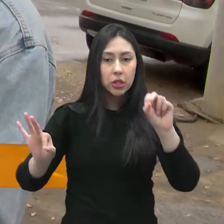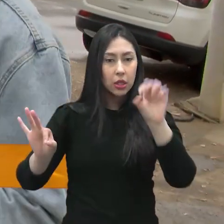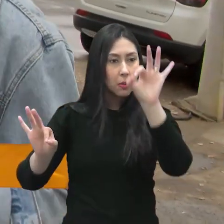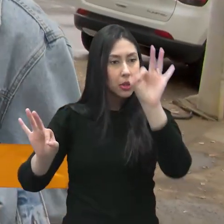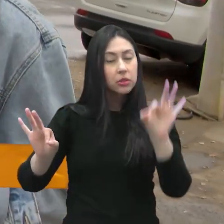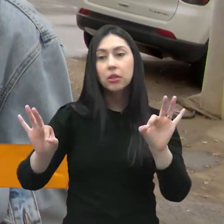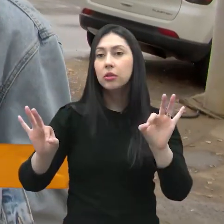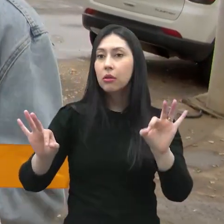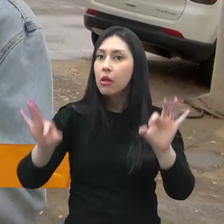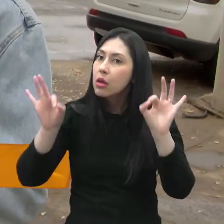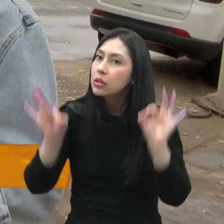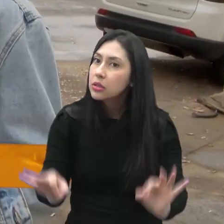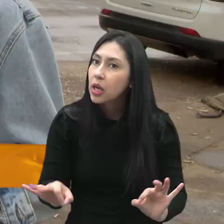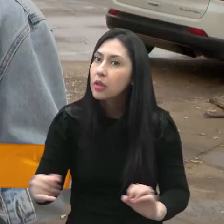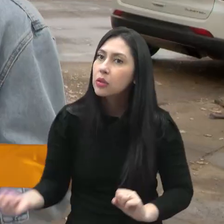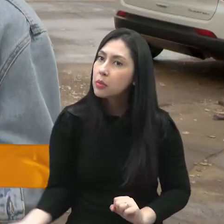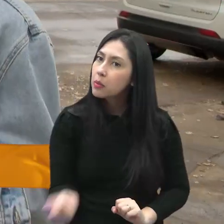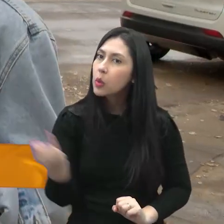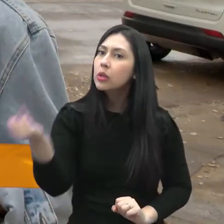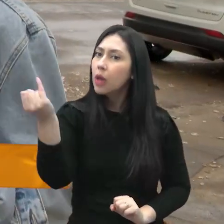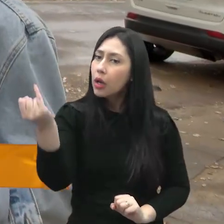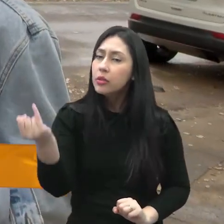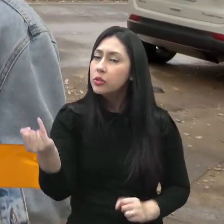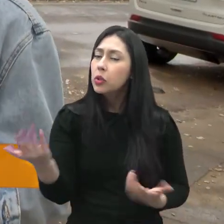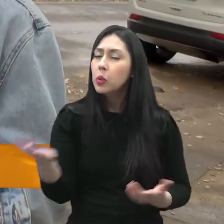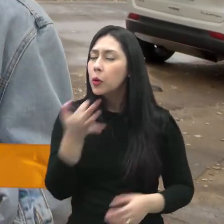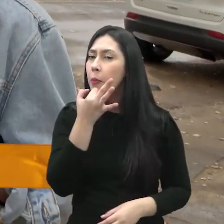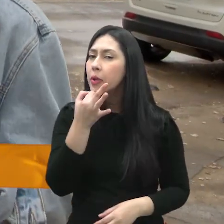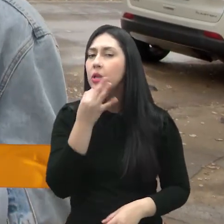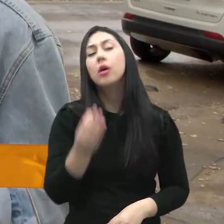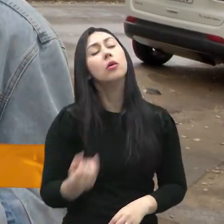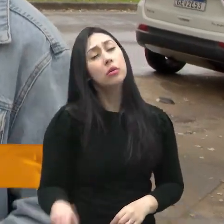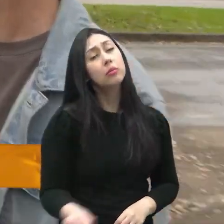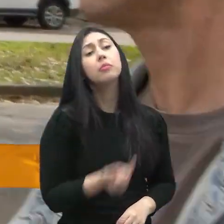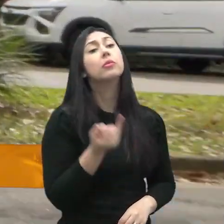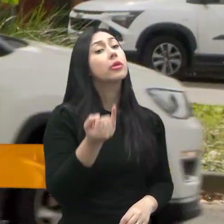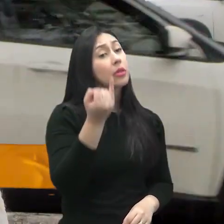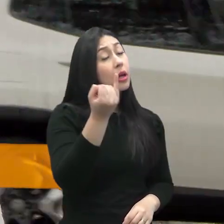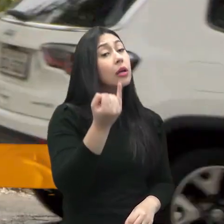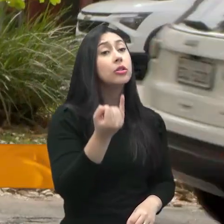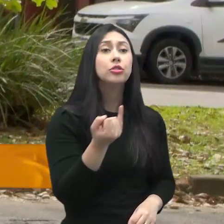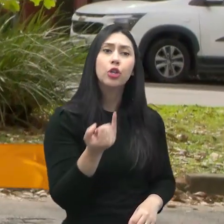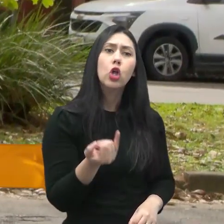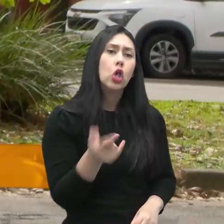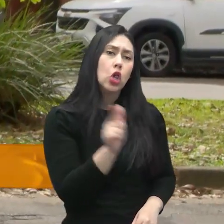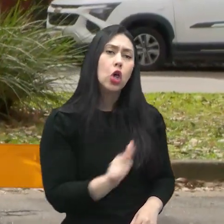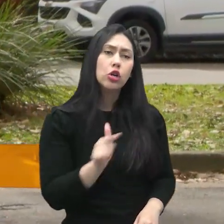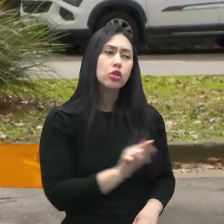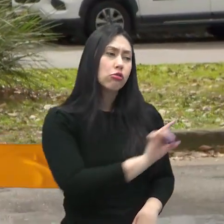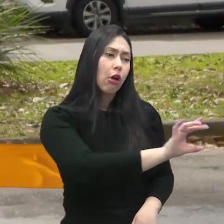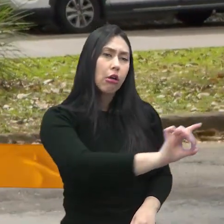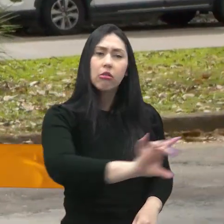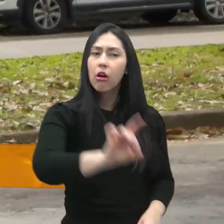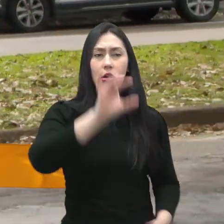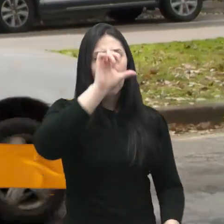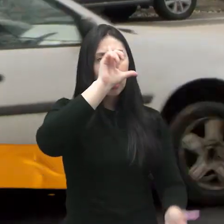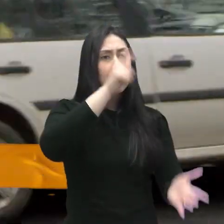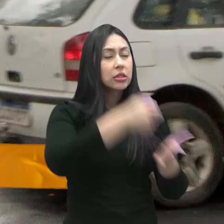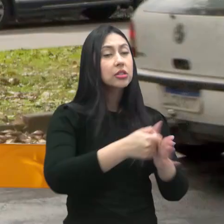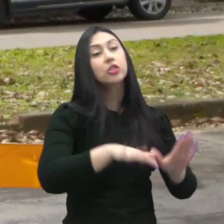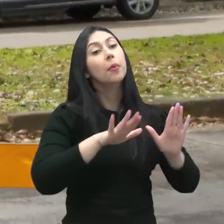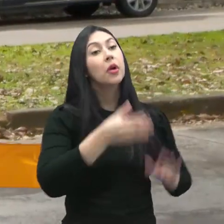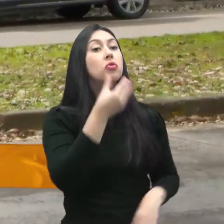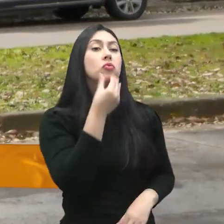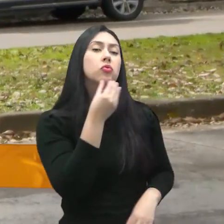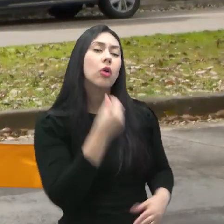tem pra você e tem pra mim, acha que é importante, acha que é necessária, acha que é legal essa discussão? É importante, acho que vai muito de casal para casal. Pra gente é